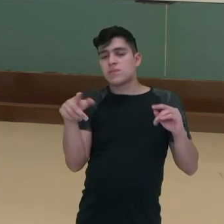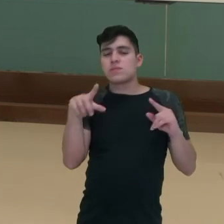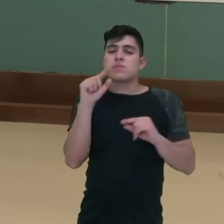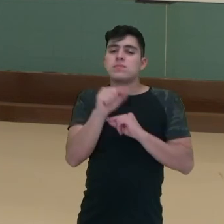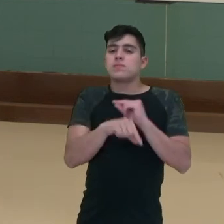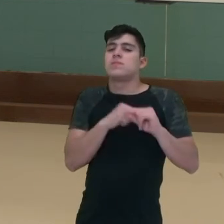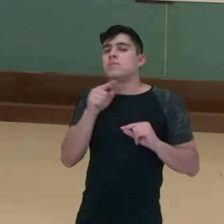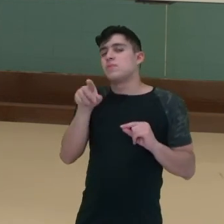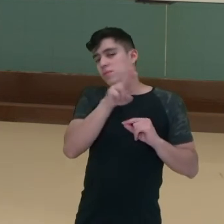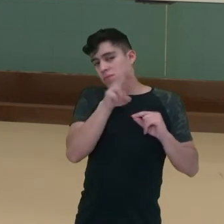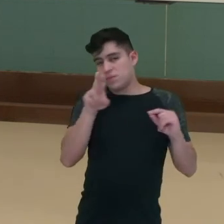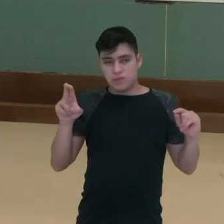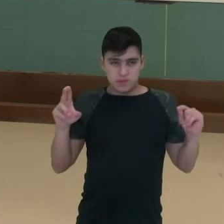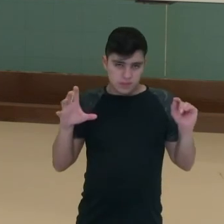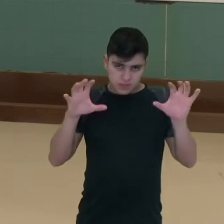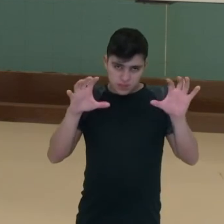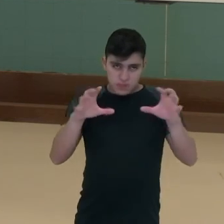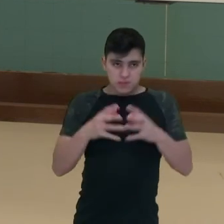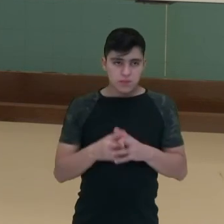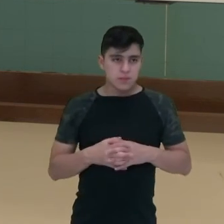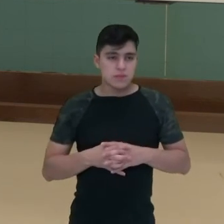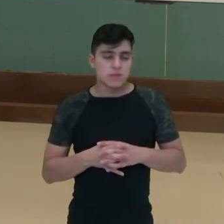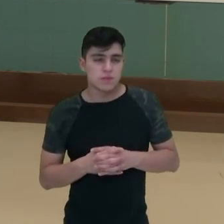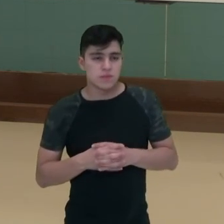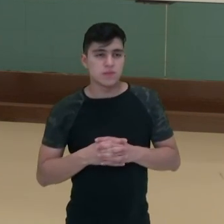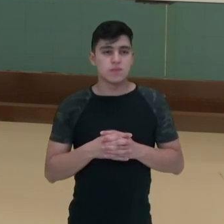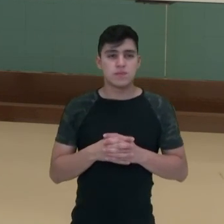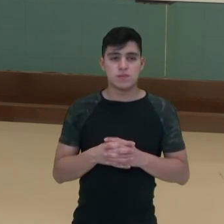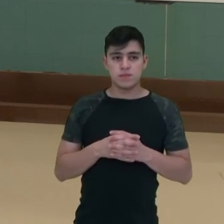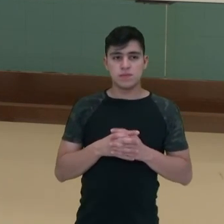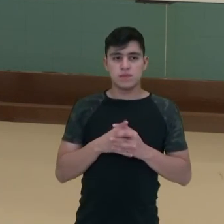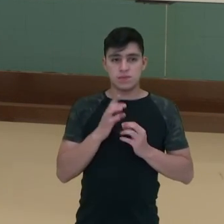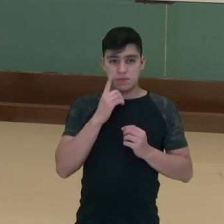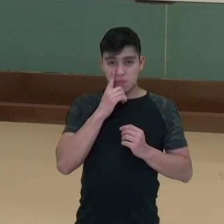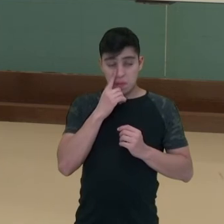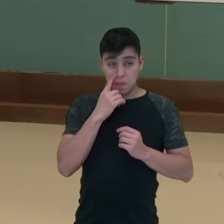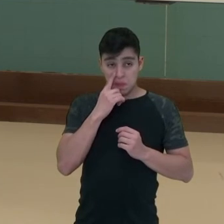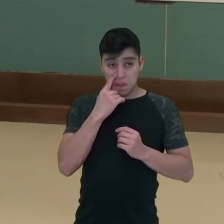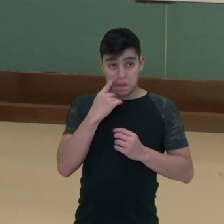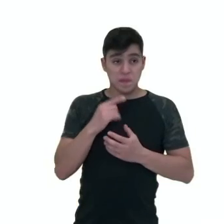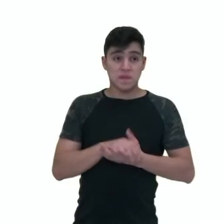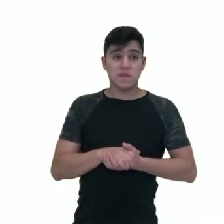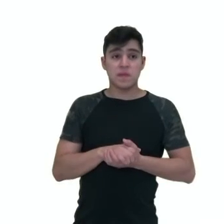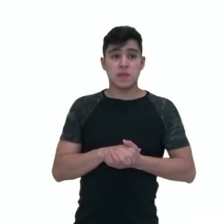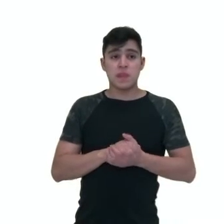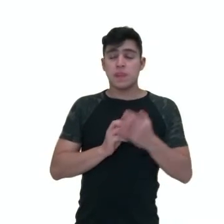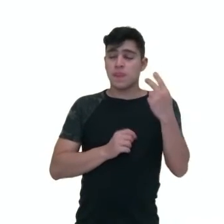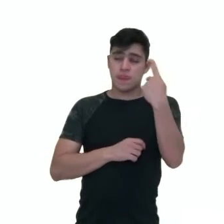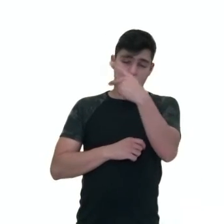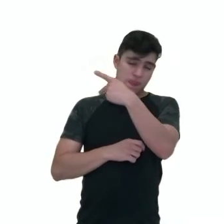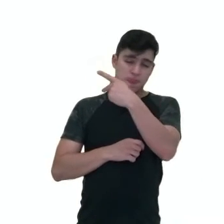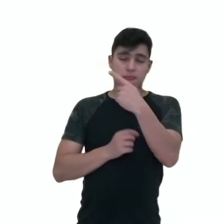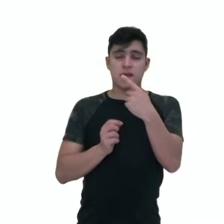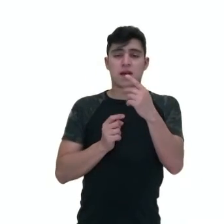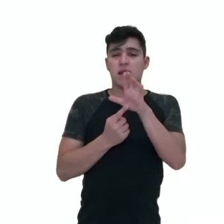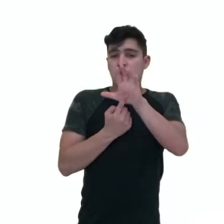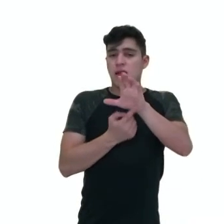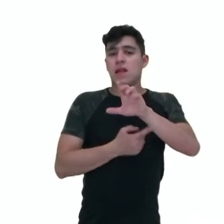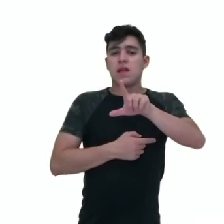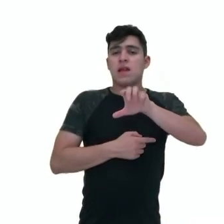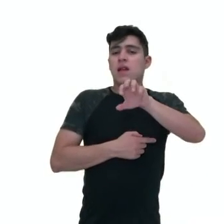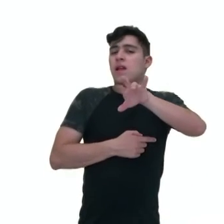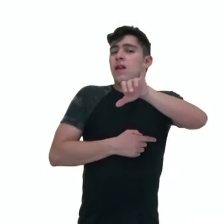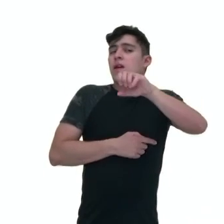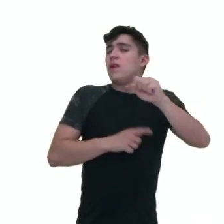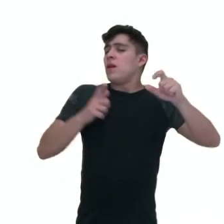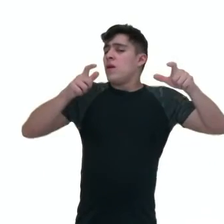aí esta coordenação, essa ligação dativa. Na simbologia de Lewis, as ligações onde ocorre